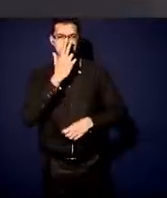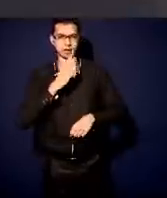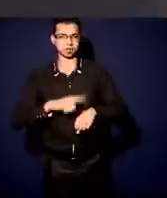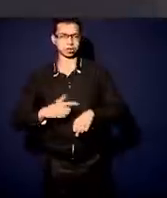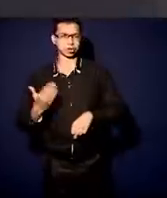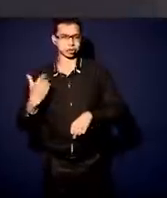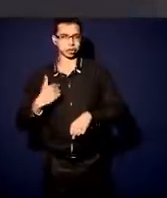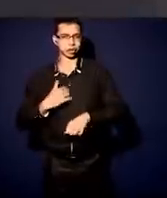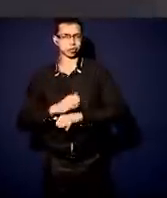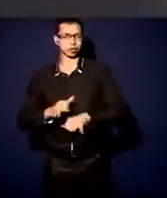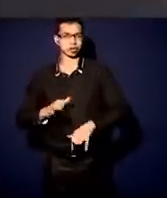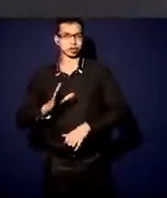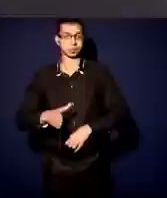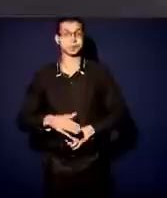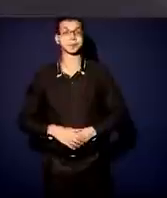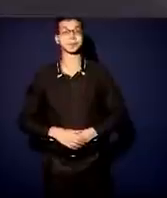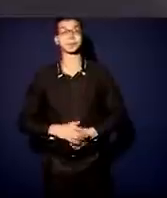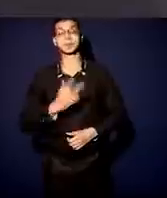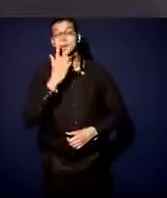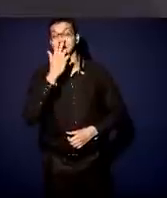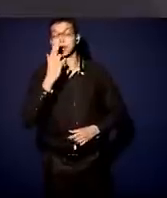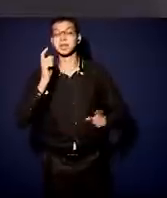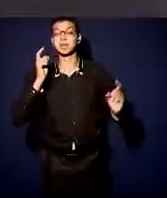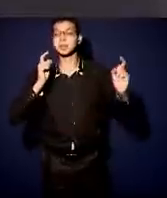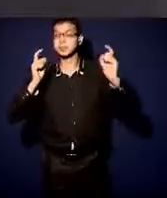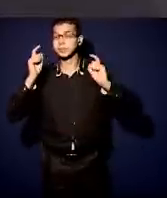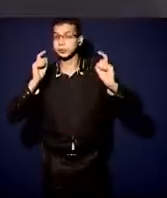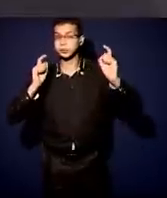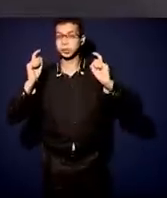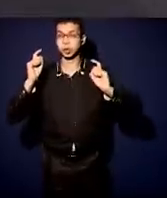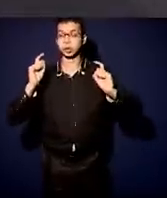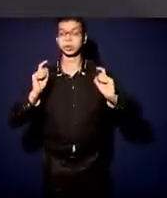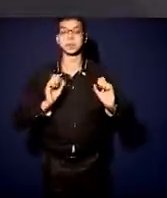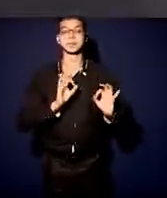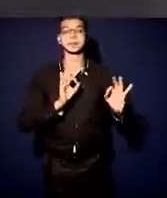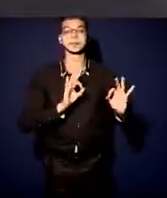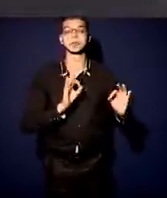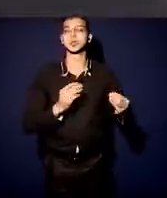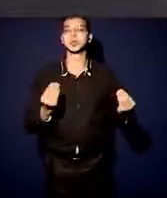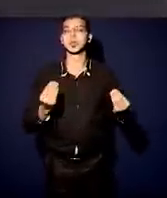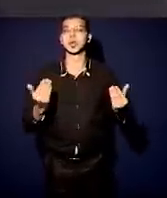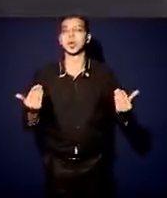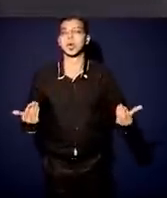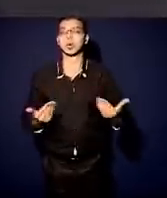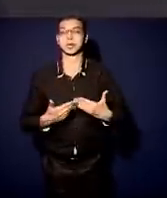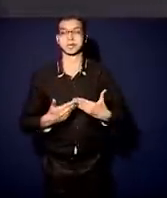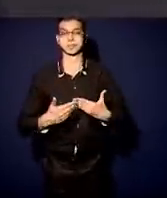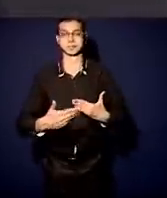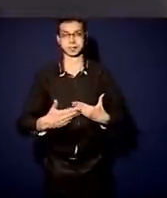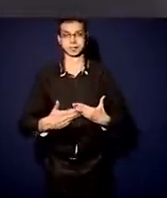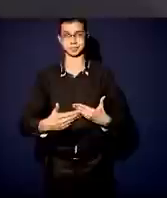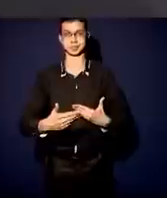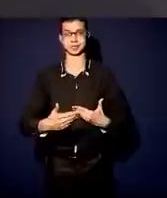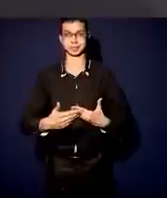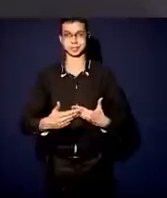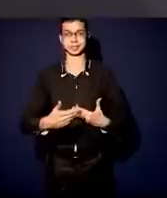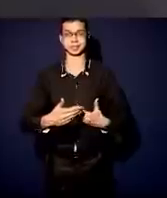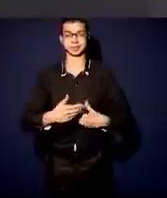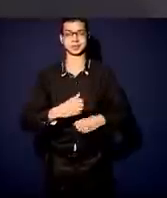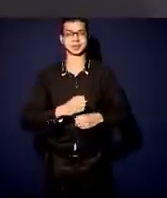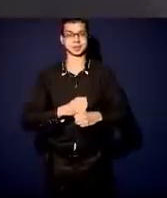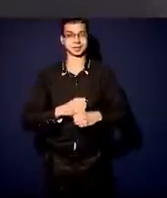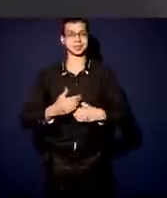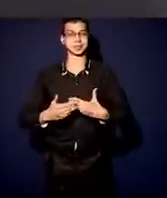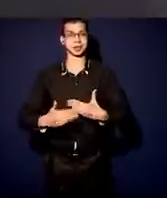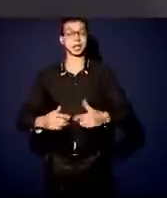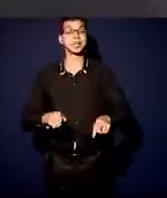eu acho que uma preocupação de qual é o plano que vai entregar essa trajetória de solvência ao longo do tempo Mas